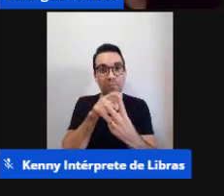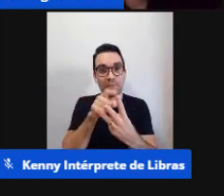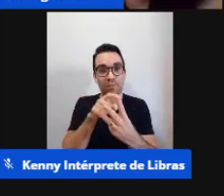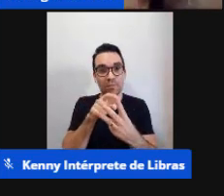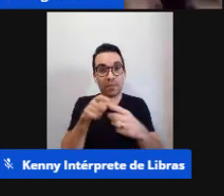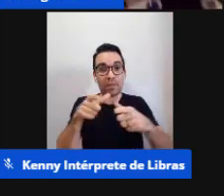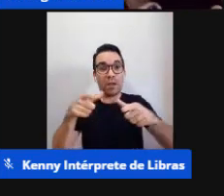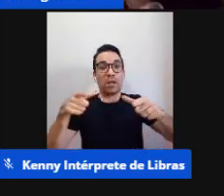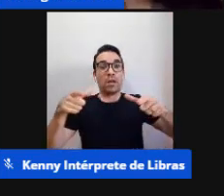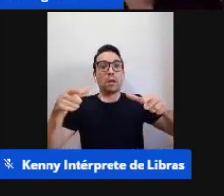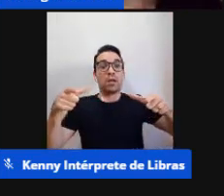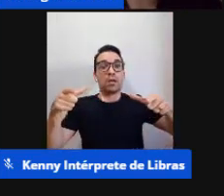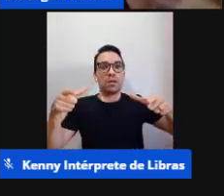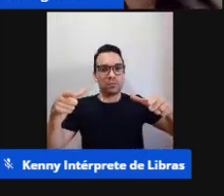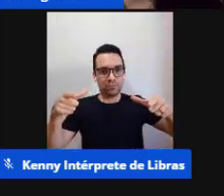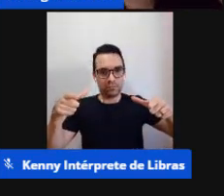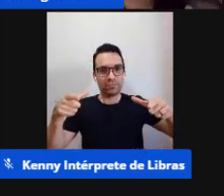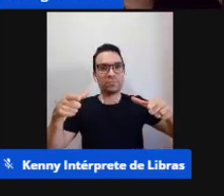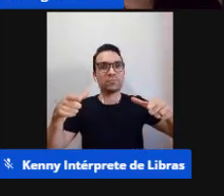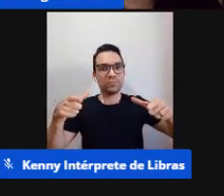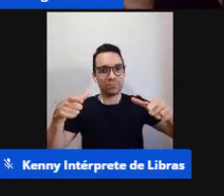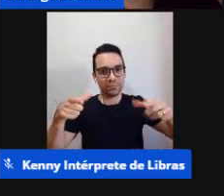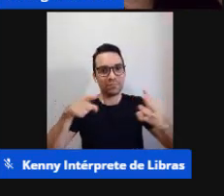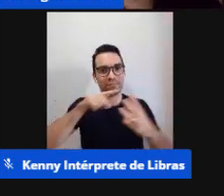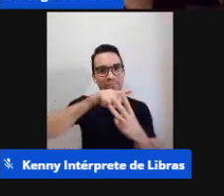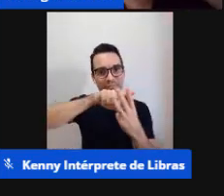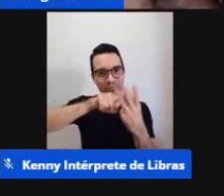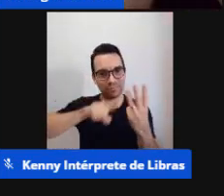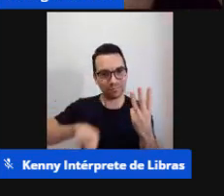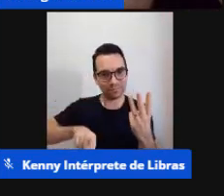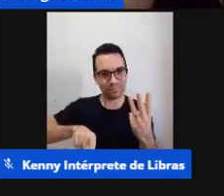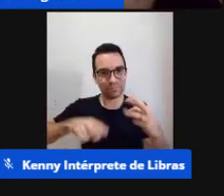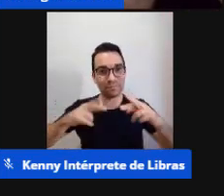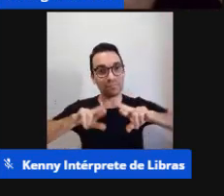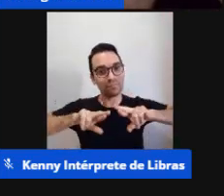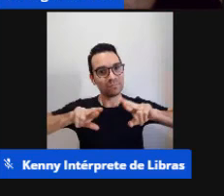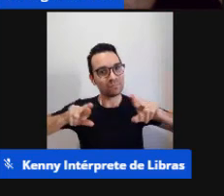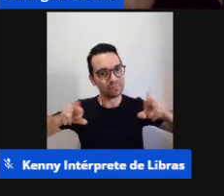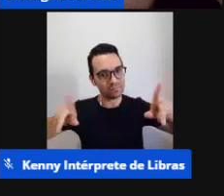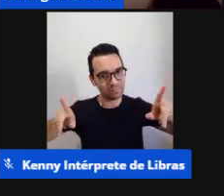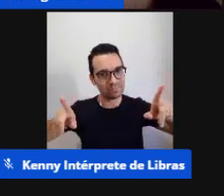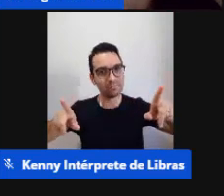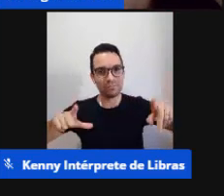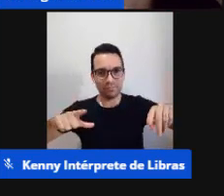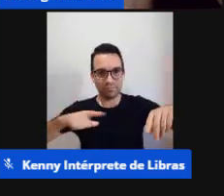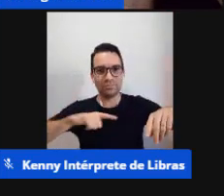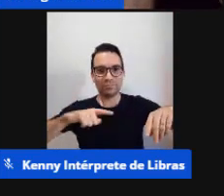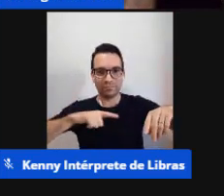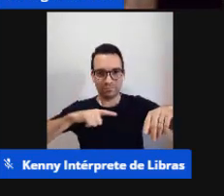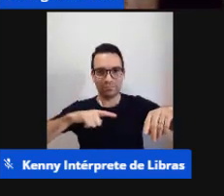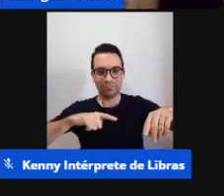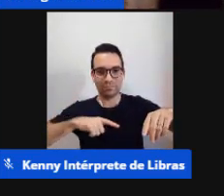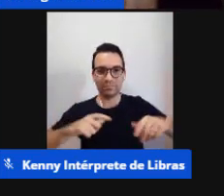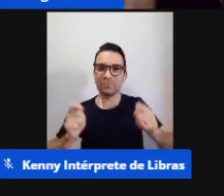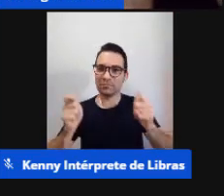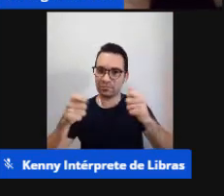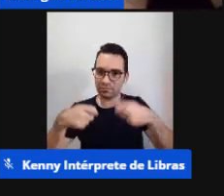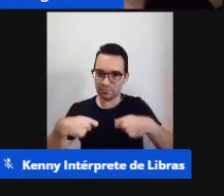coisa, o Felipe, com o aluno dele, ele já percebeu outra coisa. Exatamente. Com a São olhares mesma atividade, diferentes. né, Felipe?